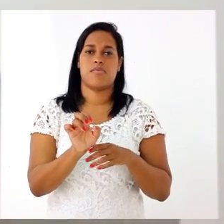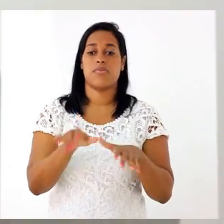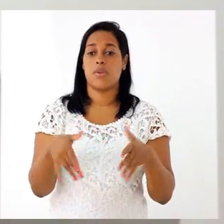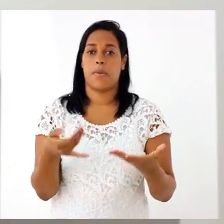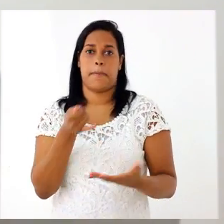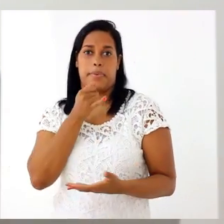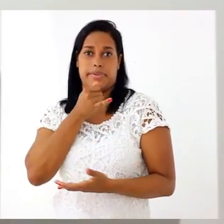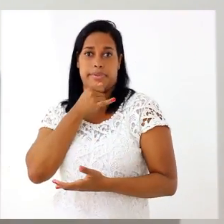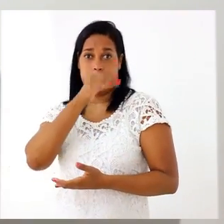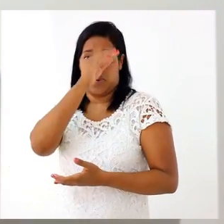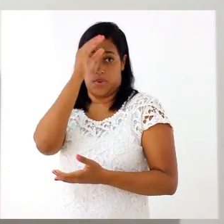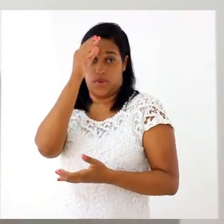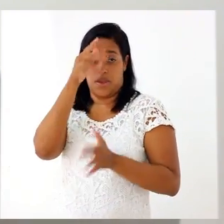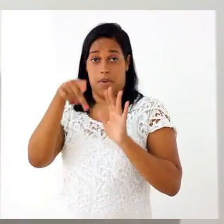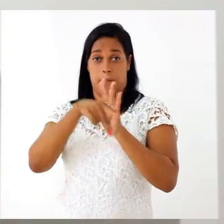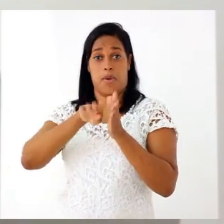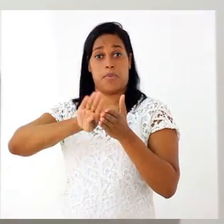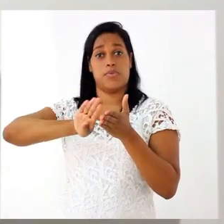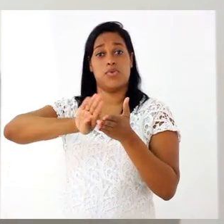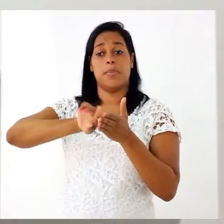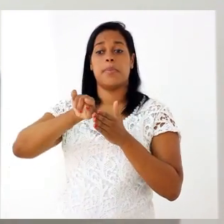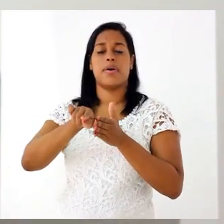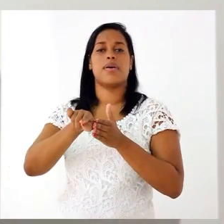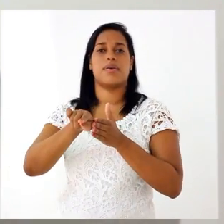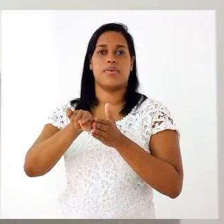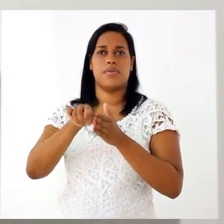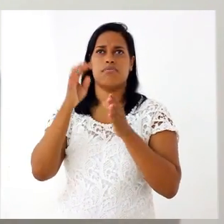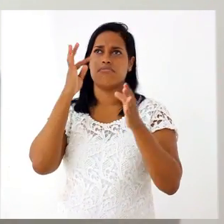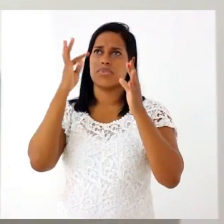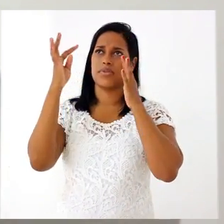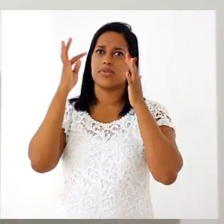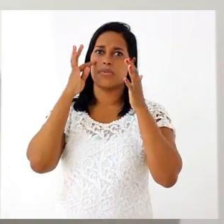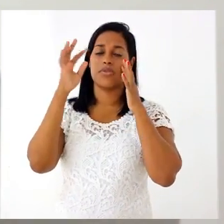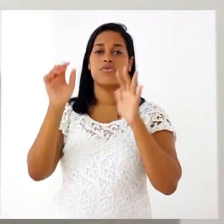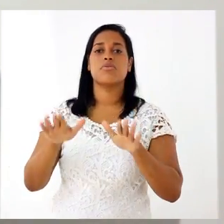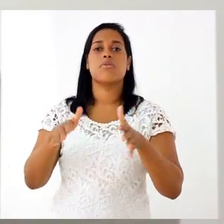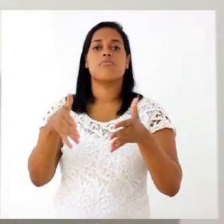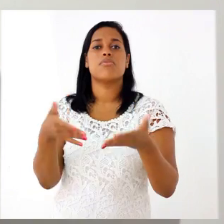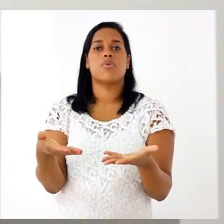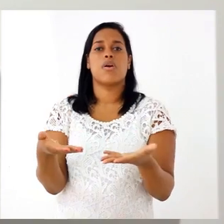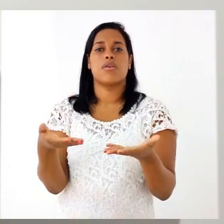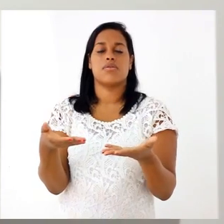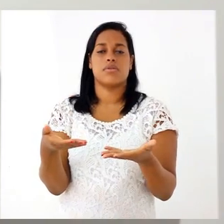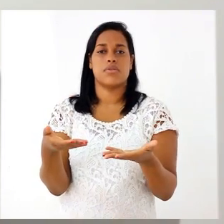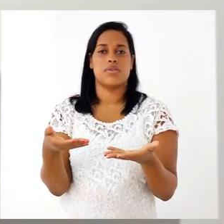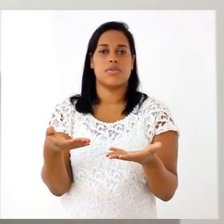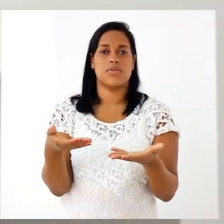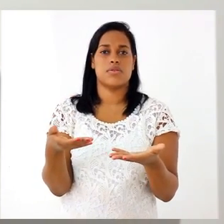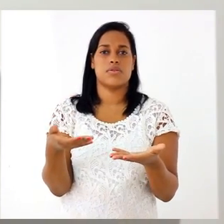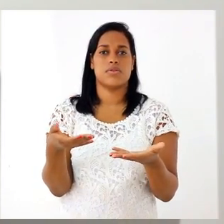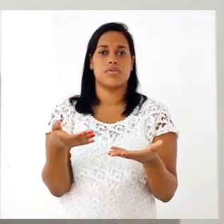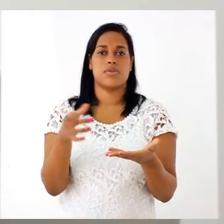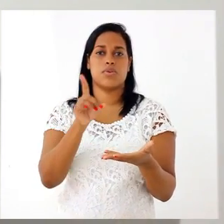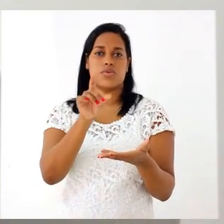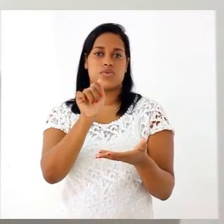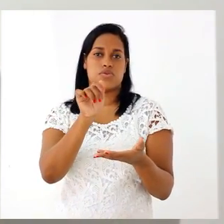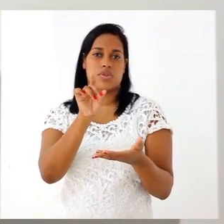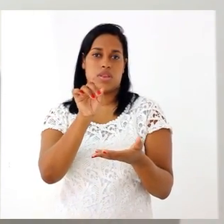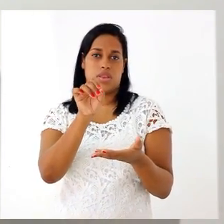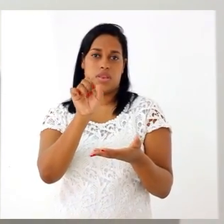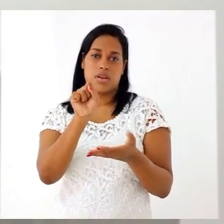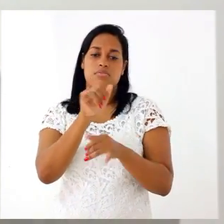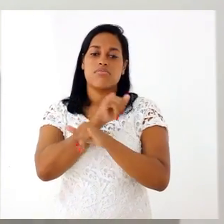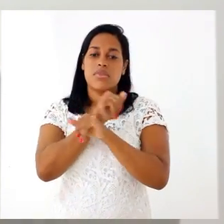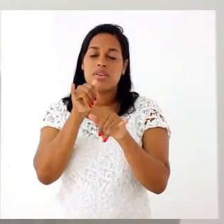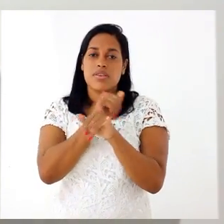um cliente de um banco? Você pode imaginar quais são os dados, as